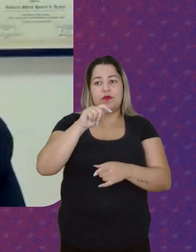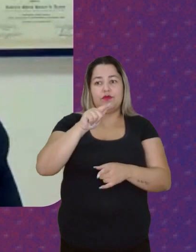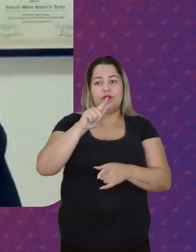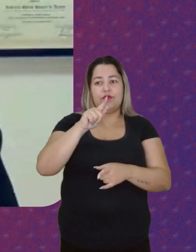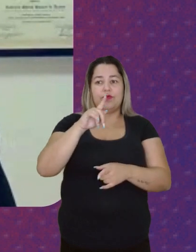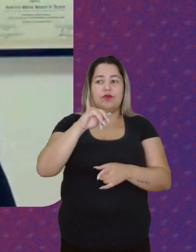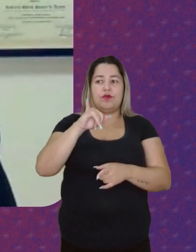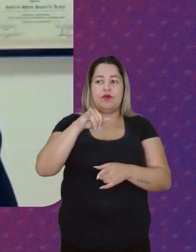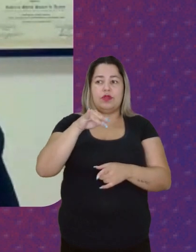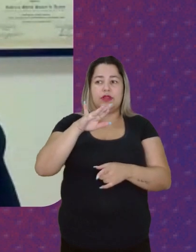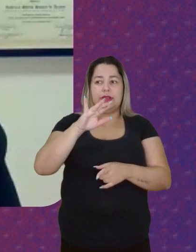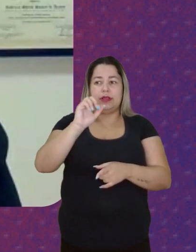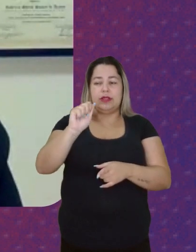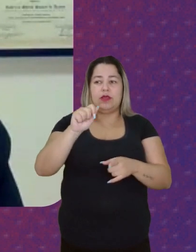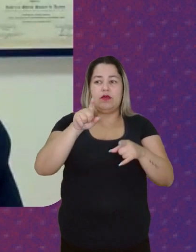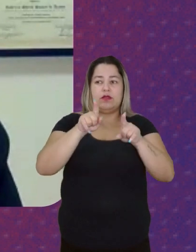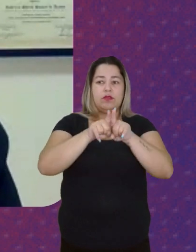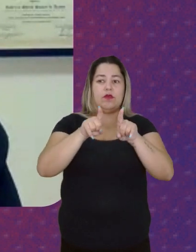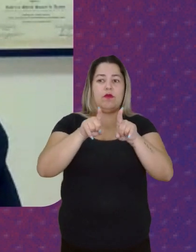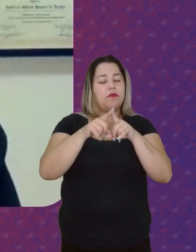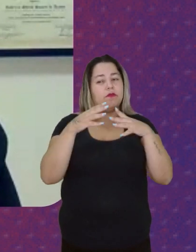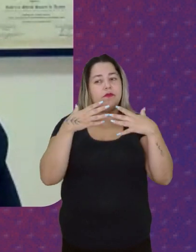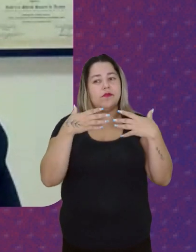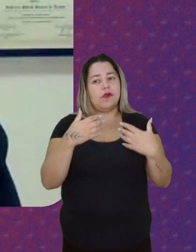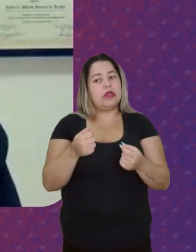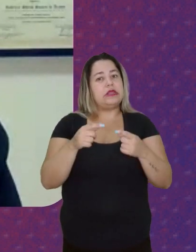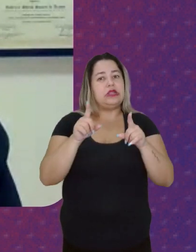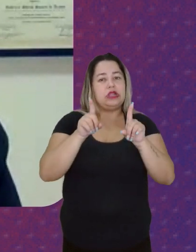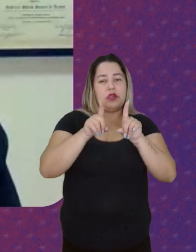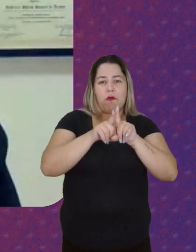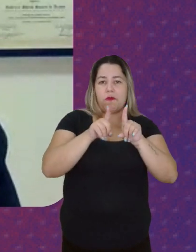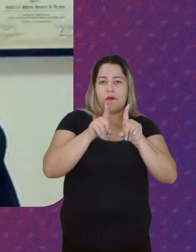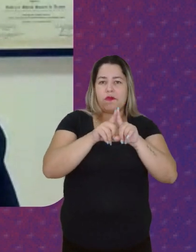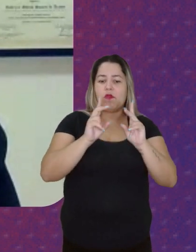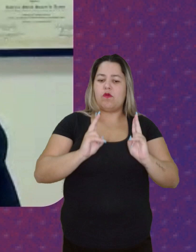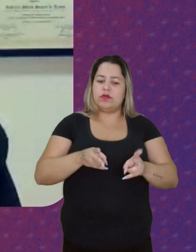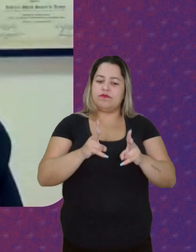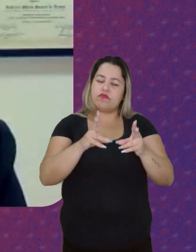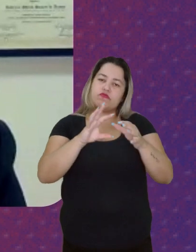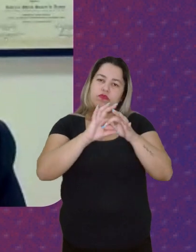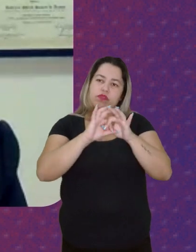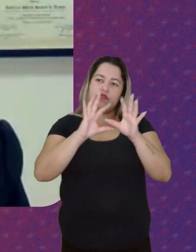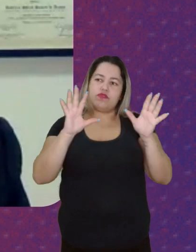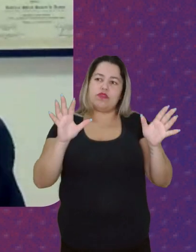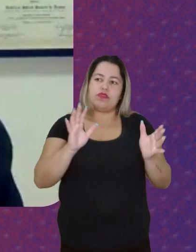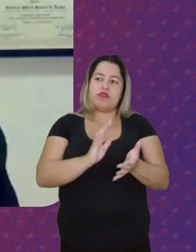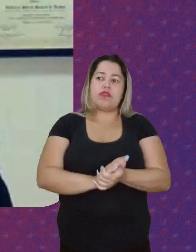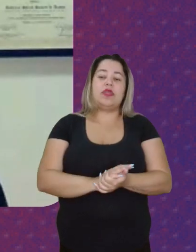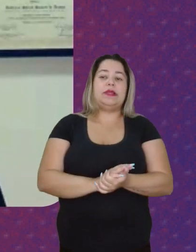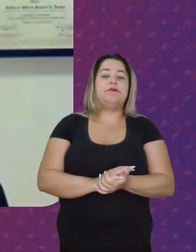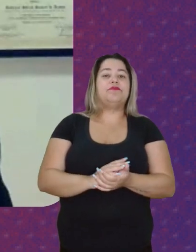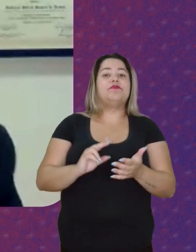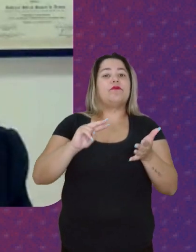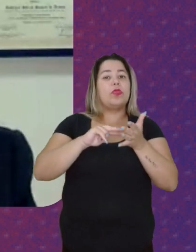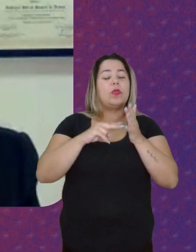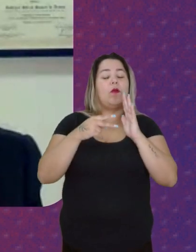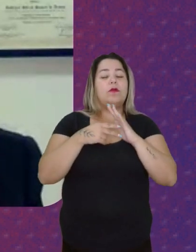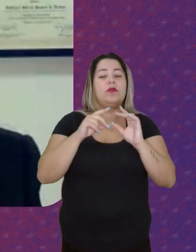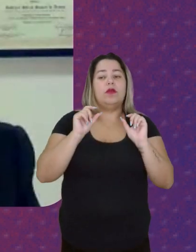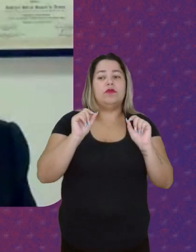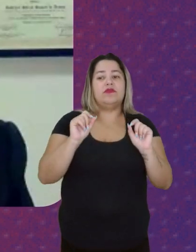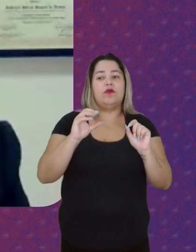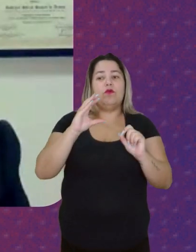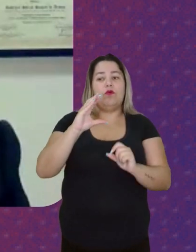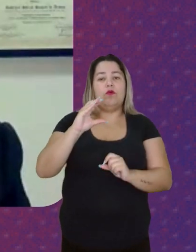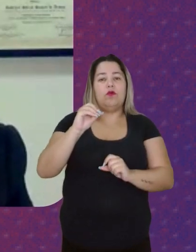seguintes, lembrando que as coligações majoritárias, né, continuam permitidas. Então, o que são as coligações majoritárias? São